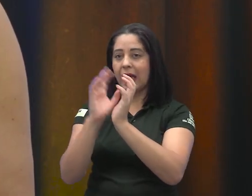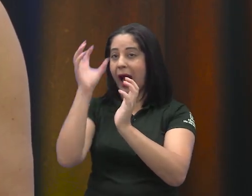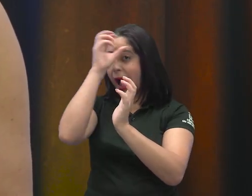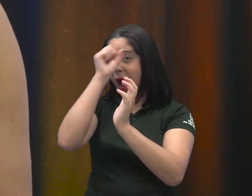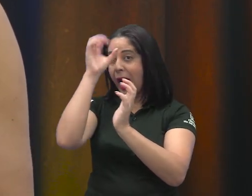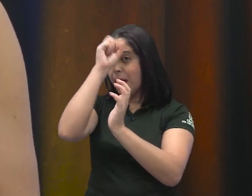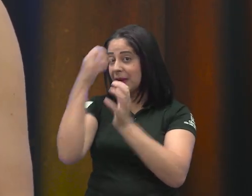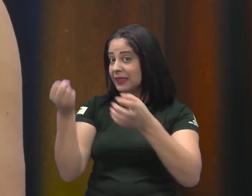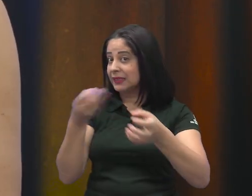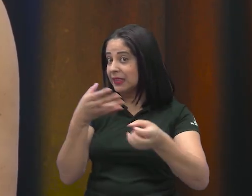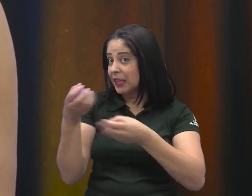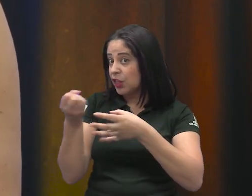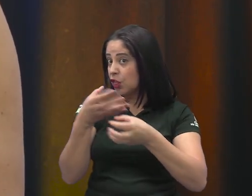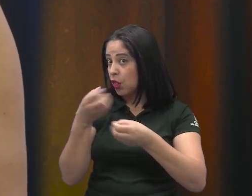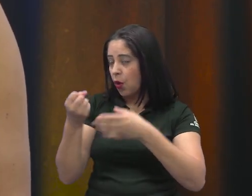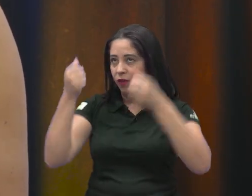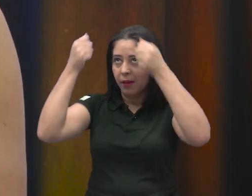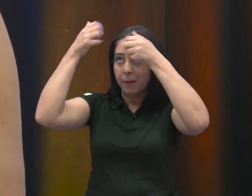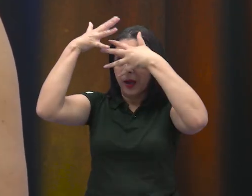novas